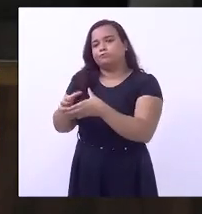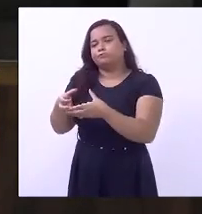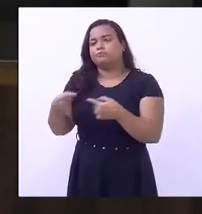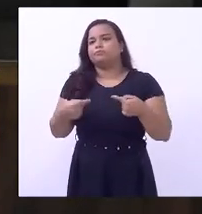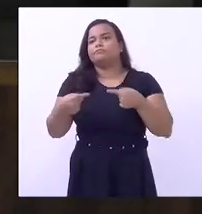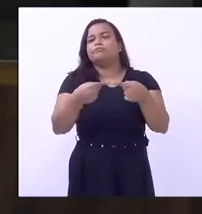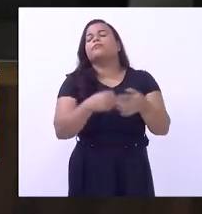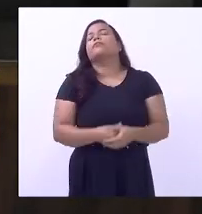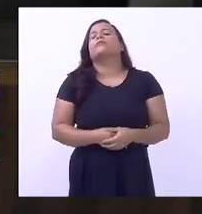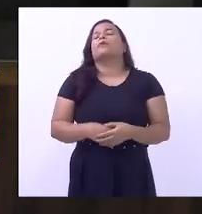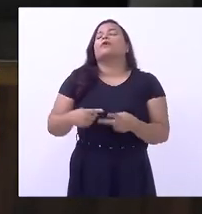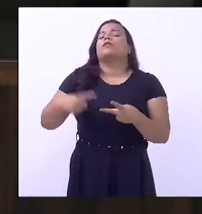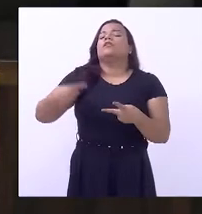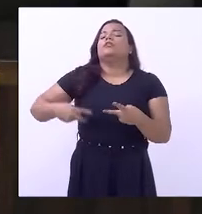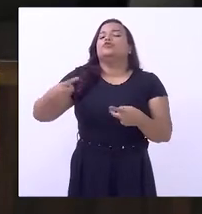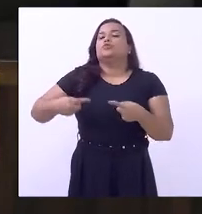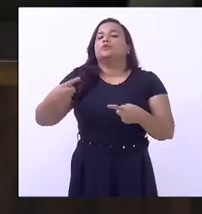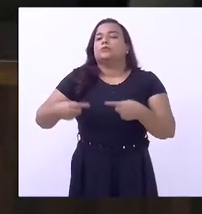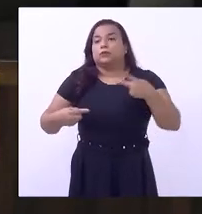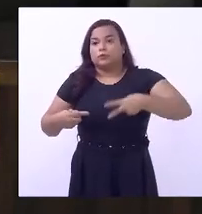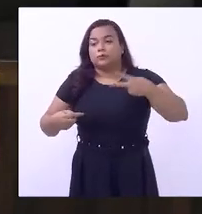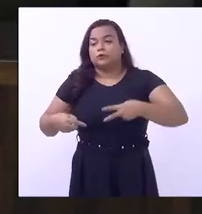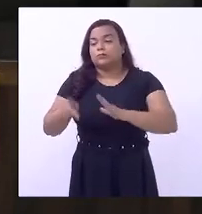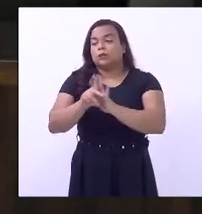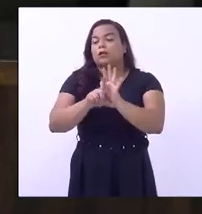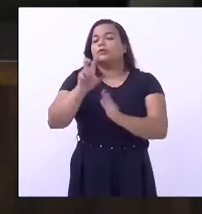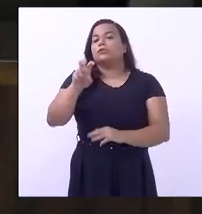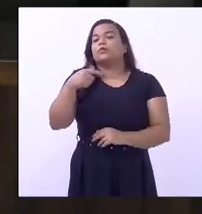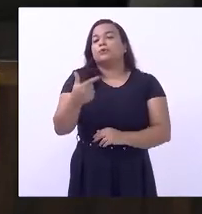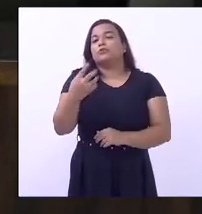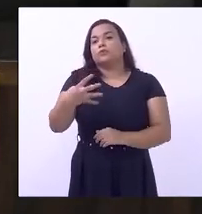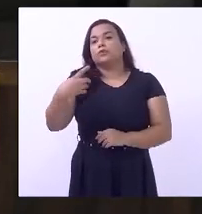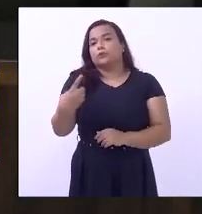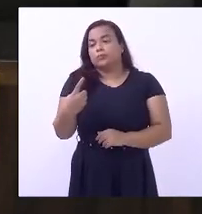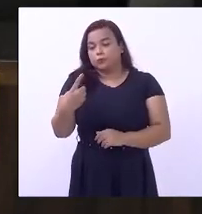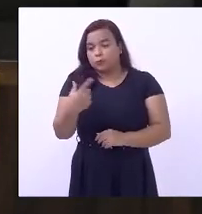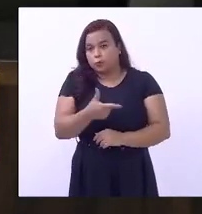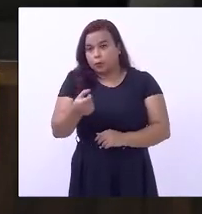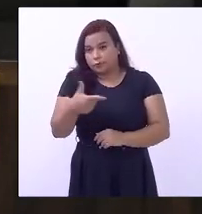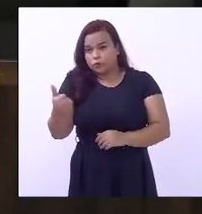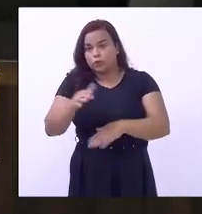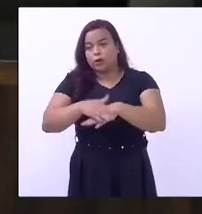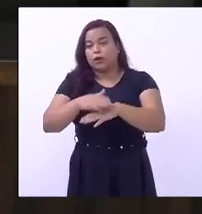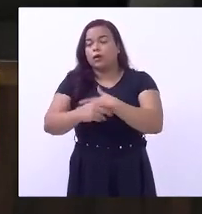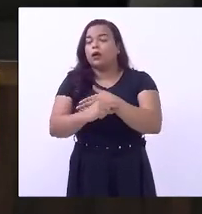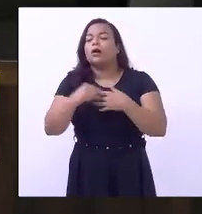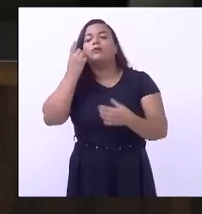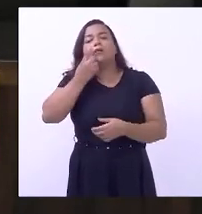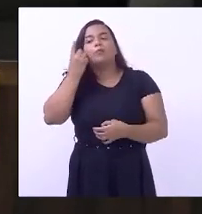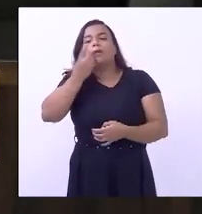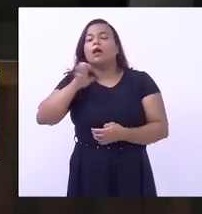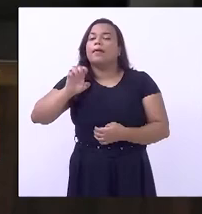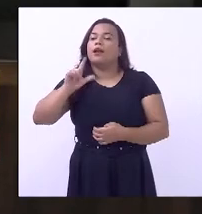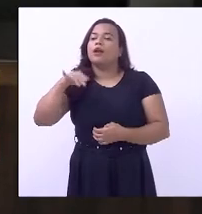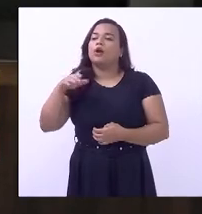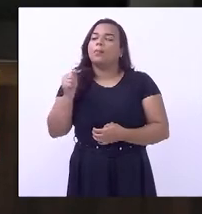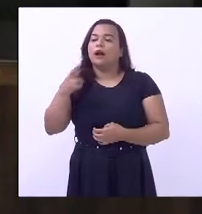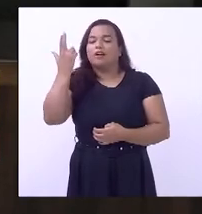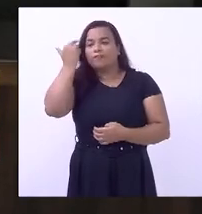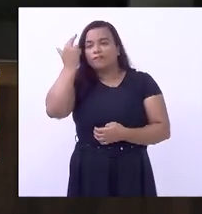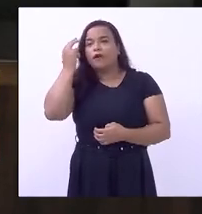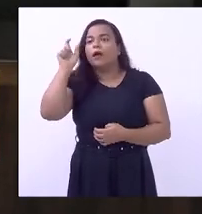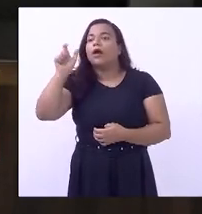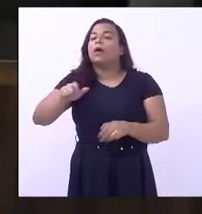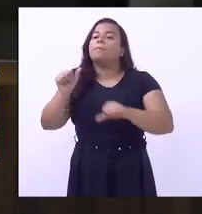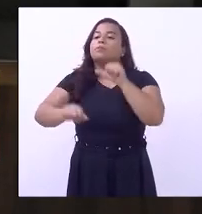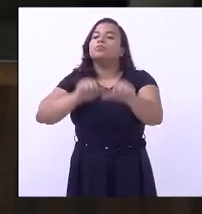Em segunda discussão, projeto de lei 5241 de 21, de autoria do deputado Eliomar Coelho, que